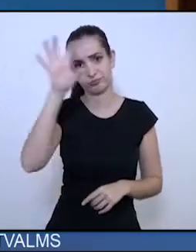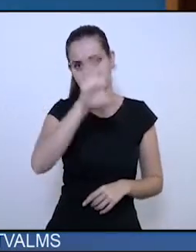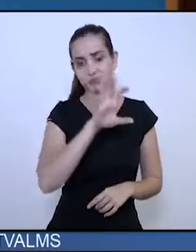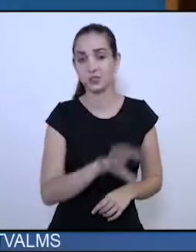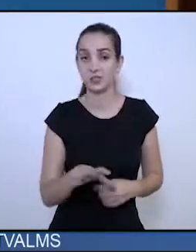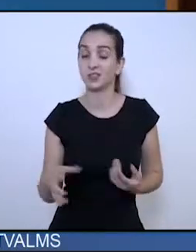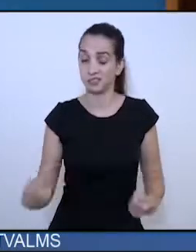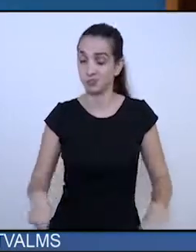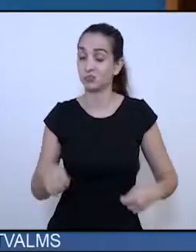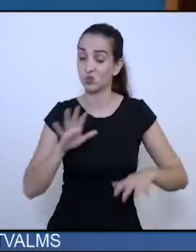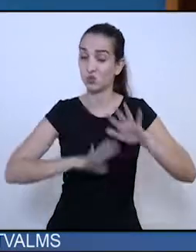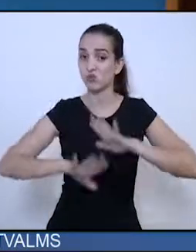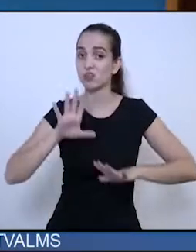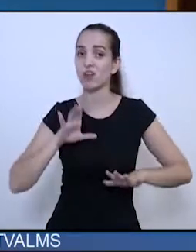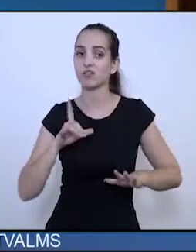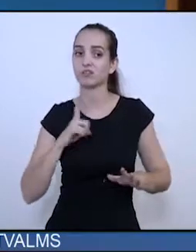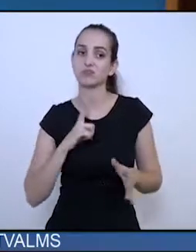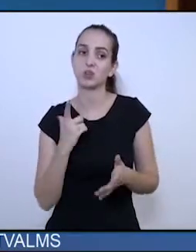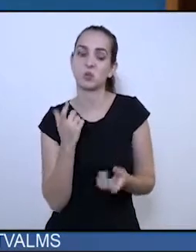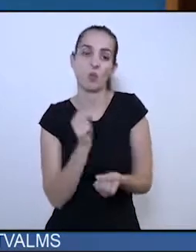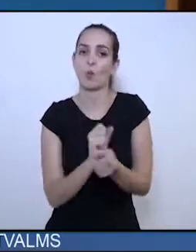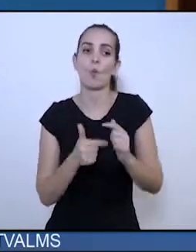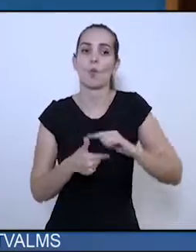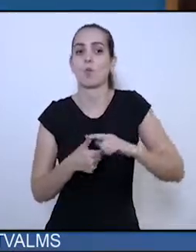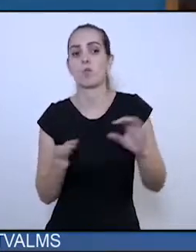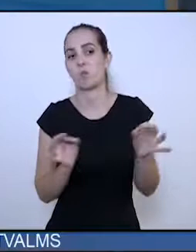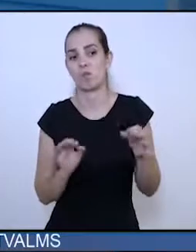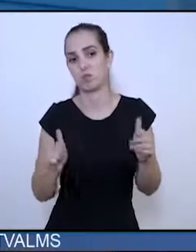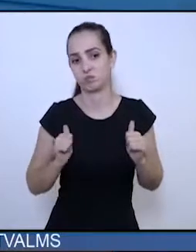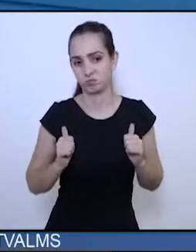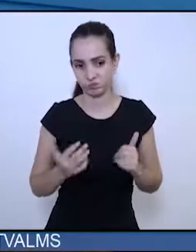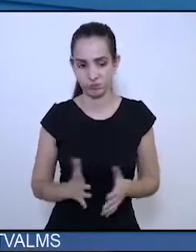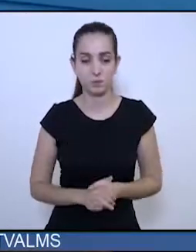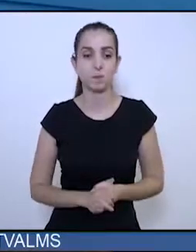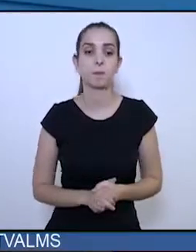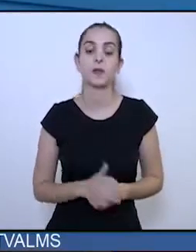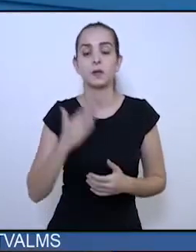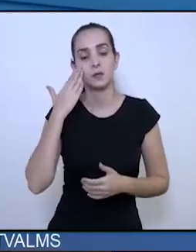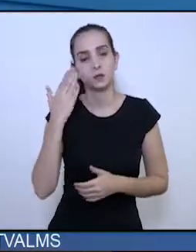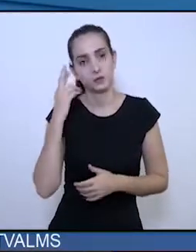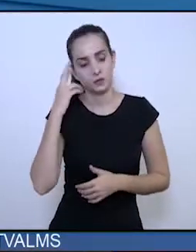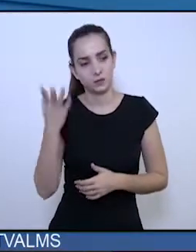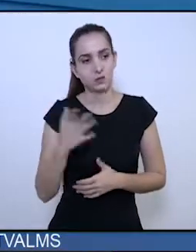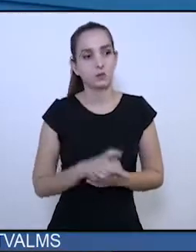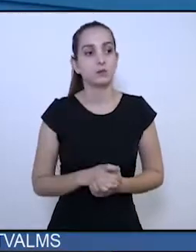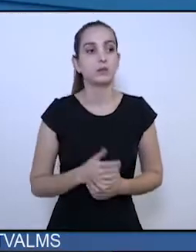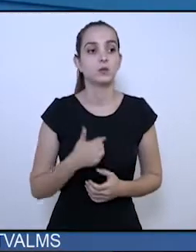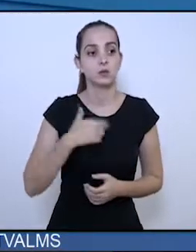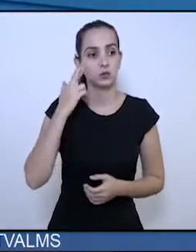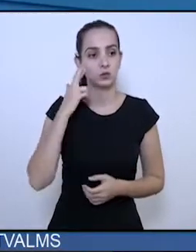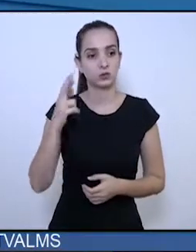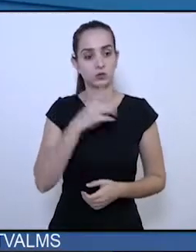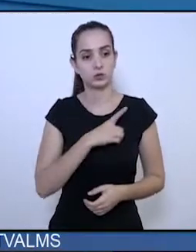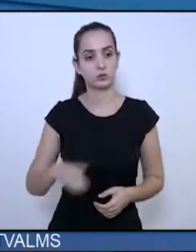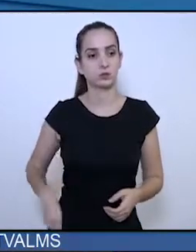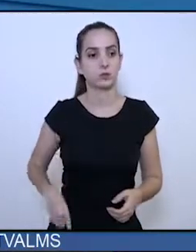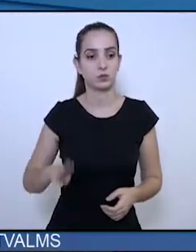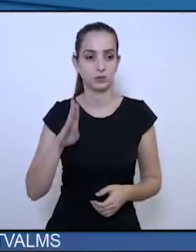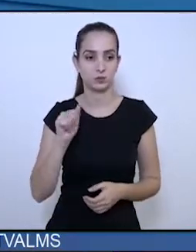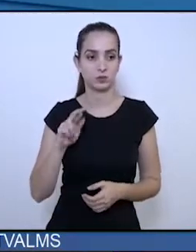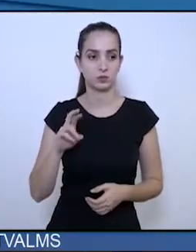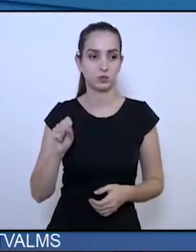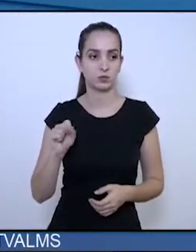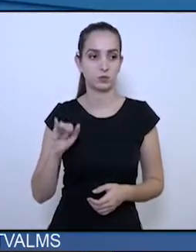seguramente o risco de se transformar num elefante branco. Eu agradeço a concessão da parte. Eu agradeço a parte de Vossa Excelência, deputado Barbosinha, e primeiro faço